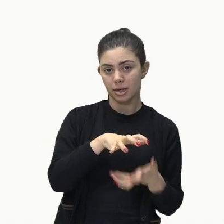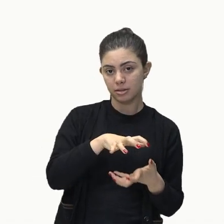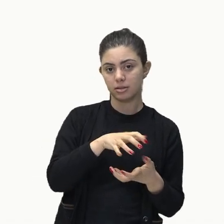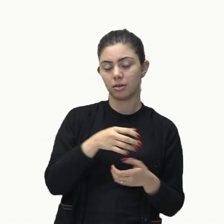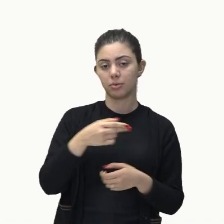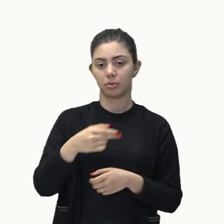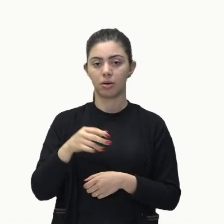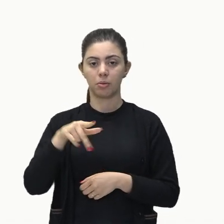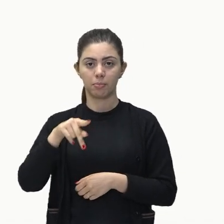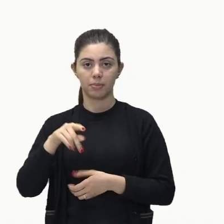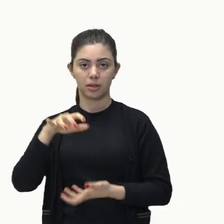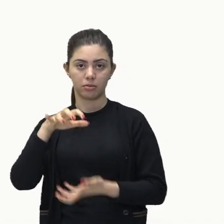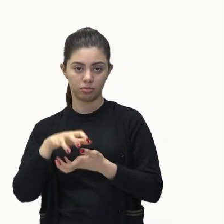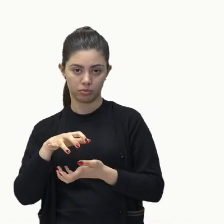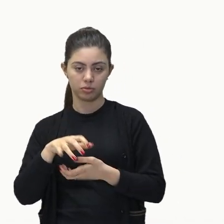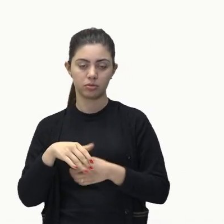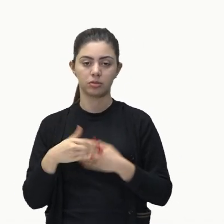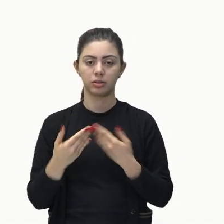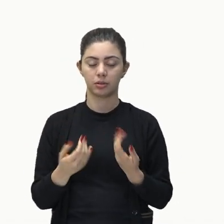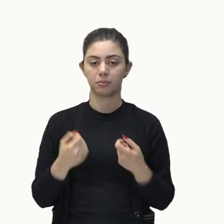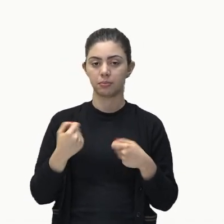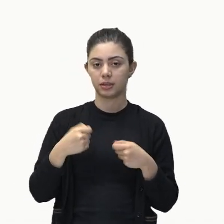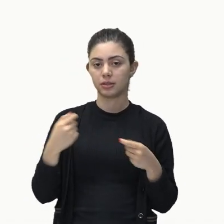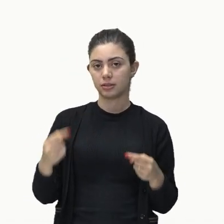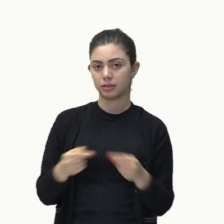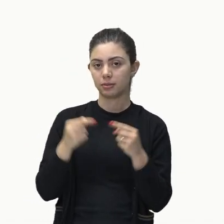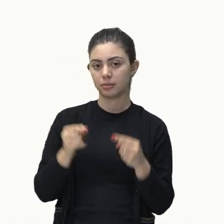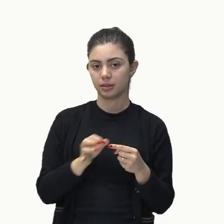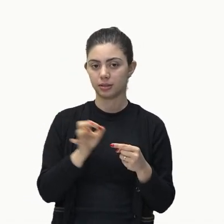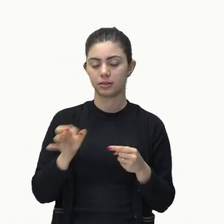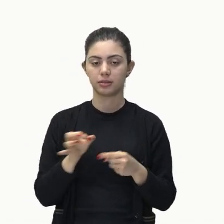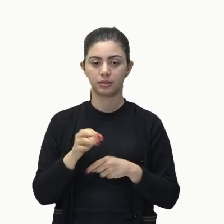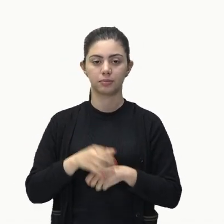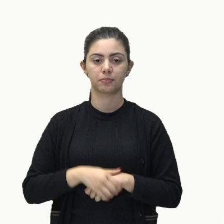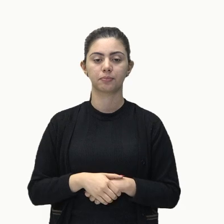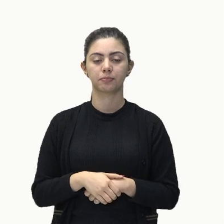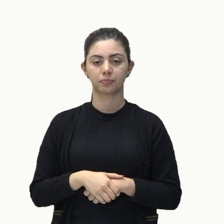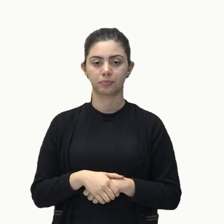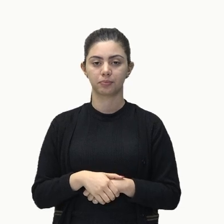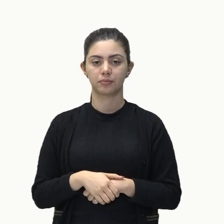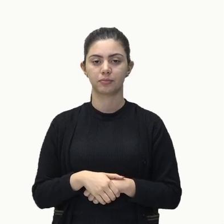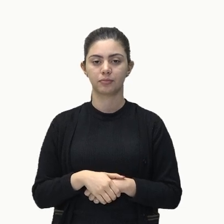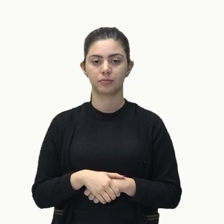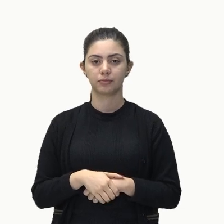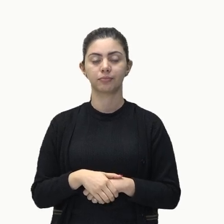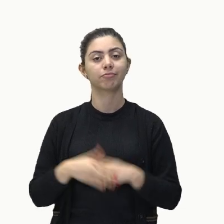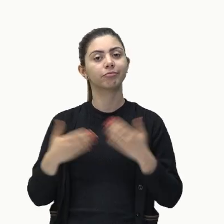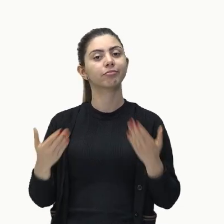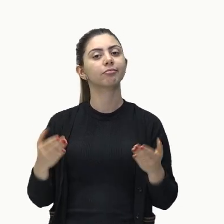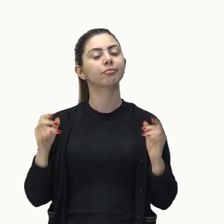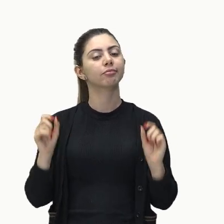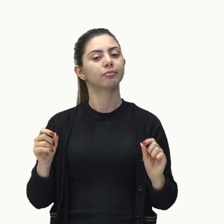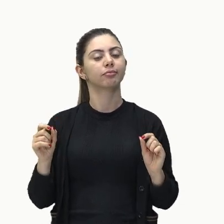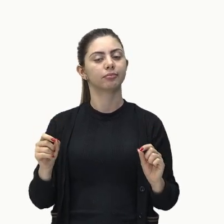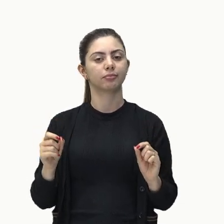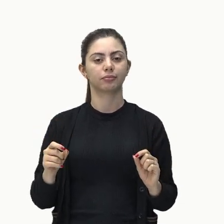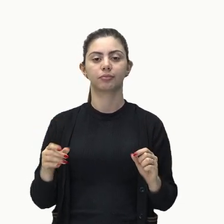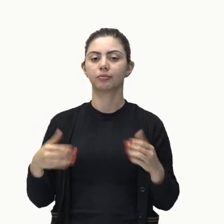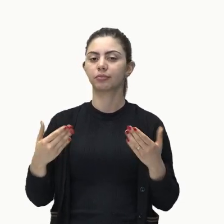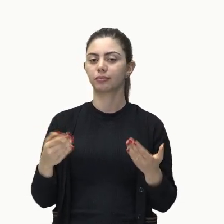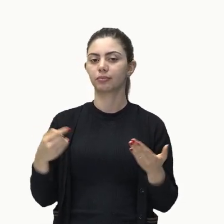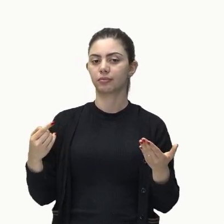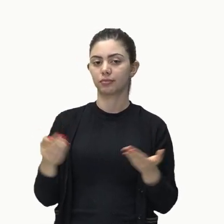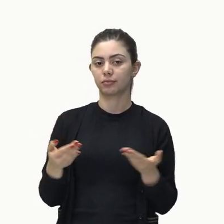então F1 sobre A1 deve ser igual a F2 sobre A2. E aí, aqui nós